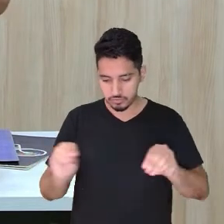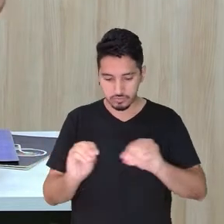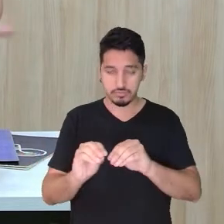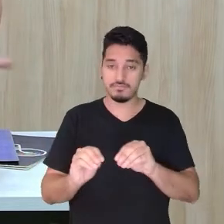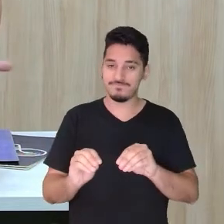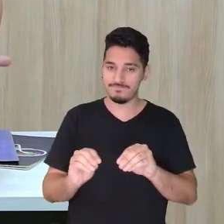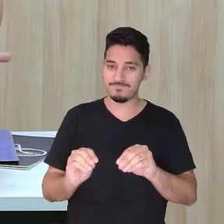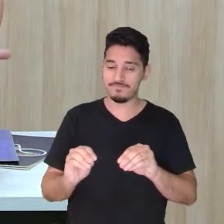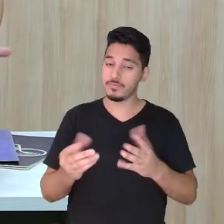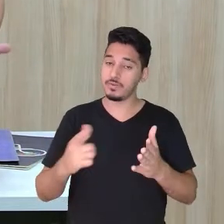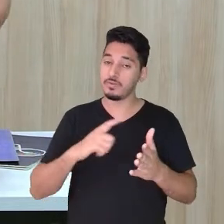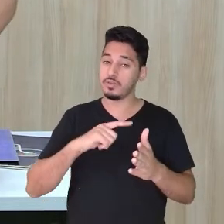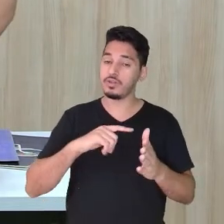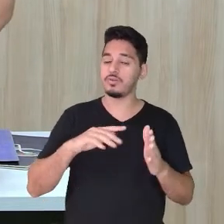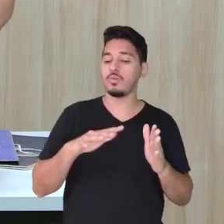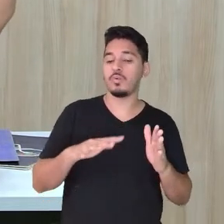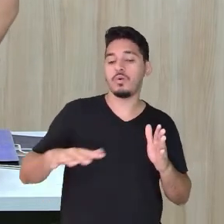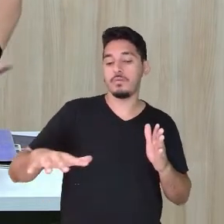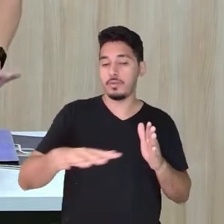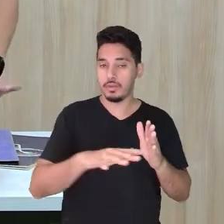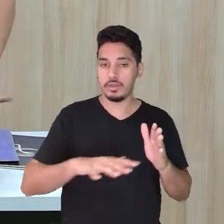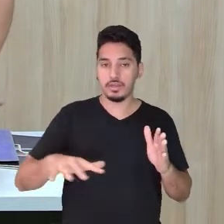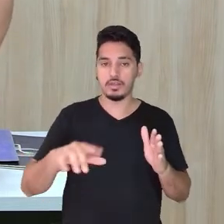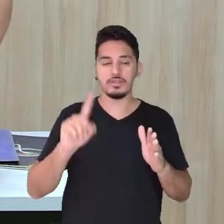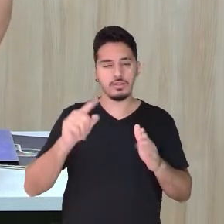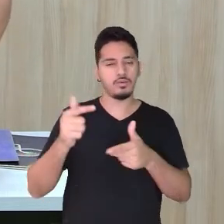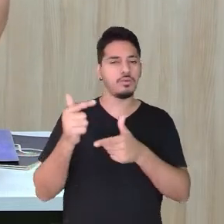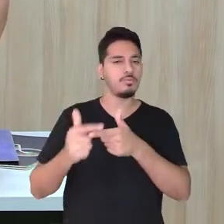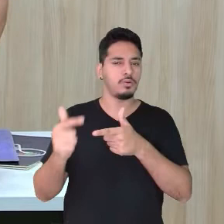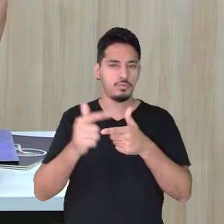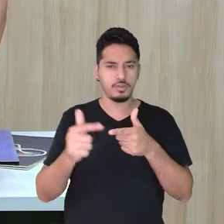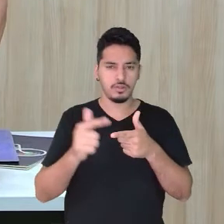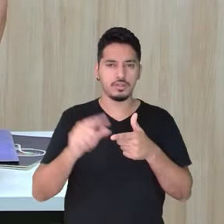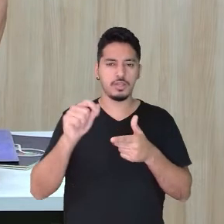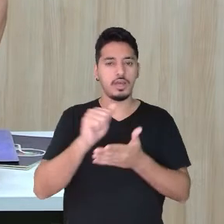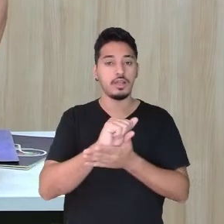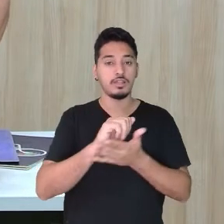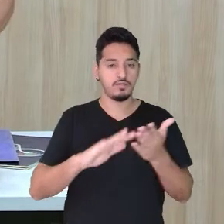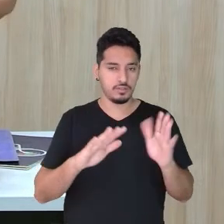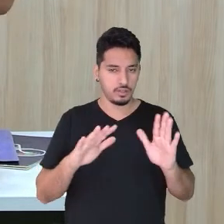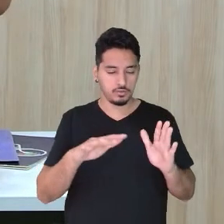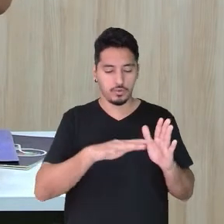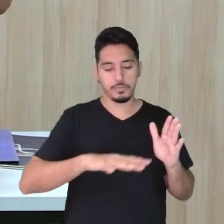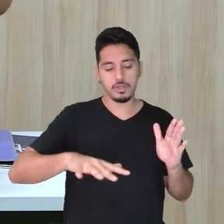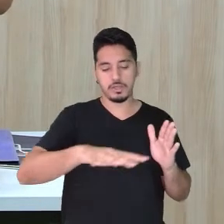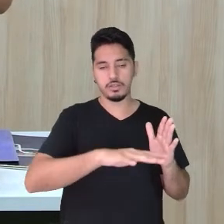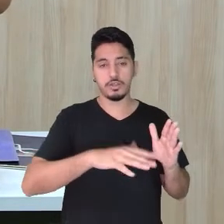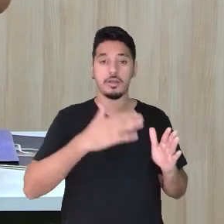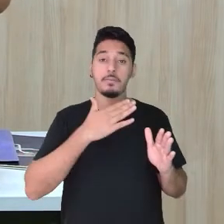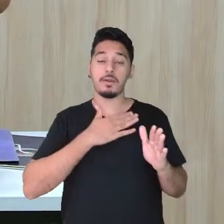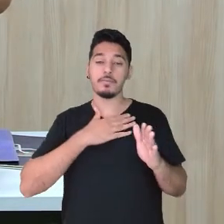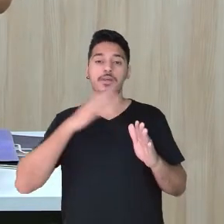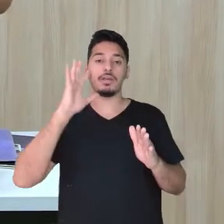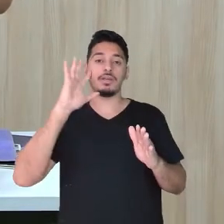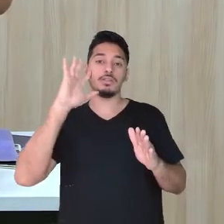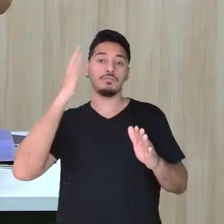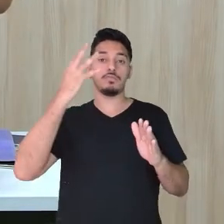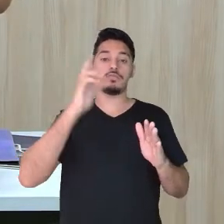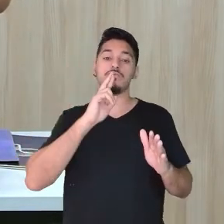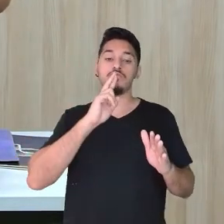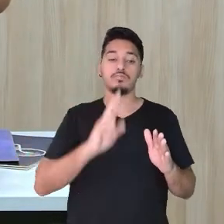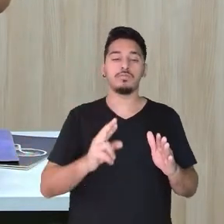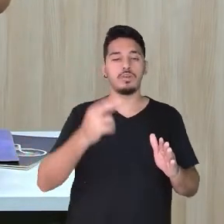tenho um ambiente que é uma problemática, que é aquela atividade. Eu, para minha resolução, que é a